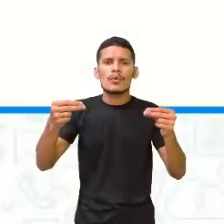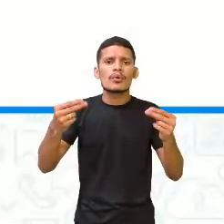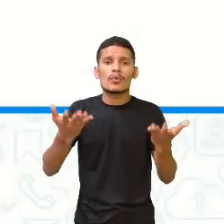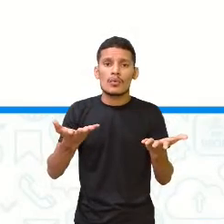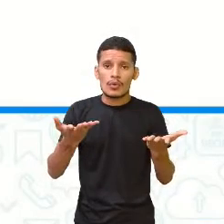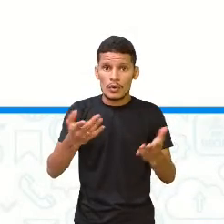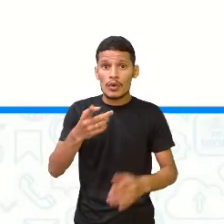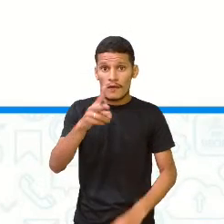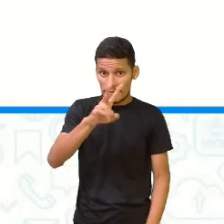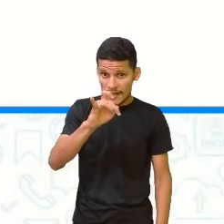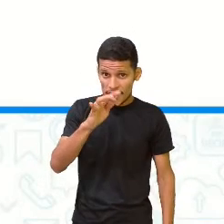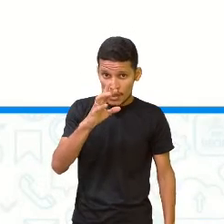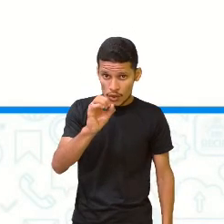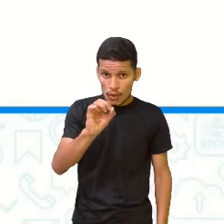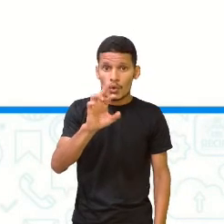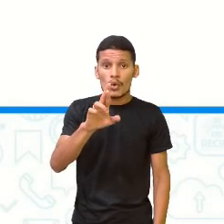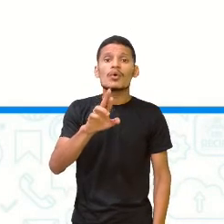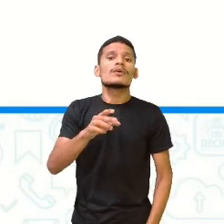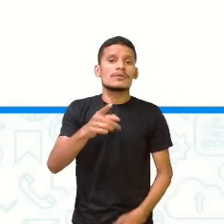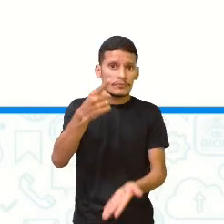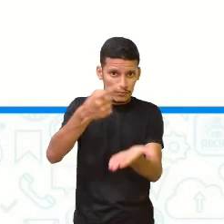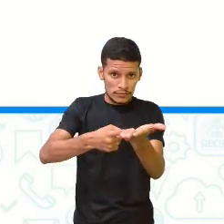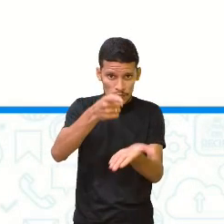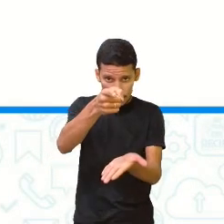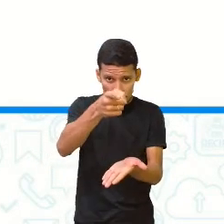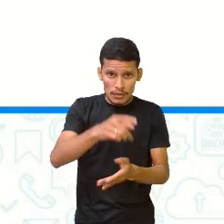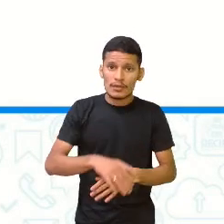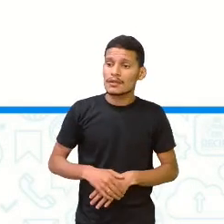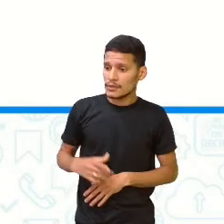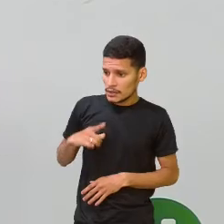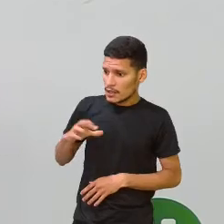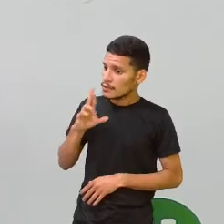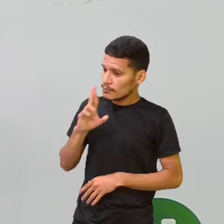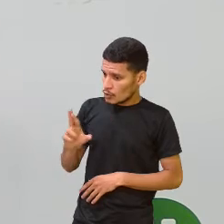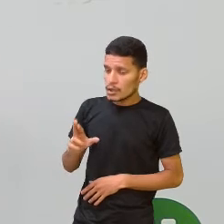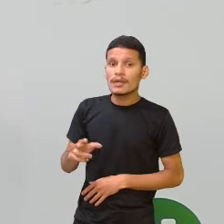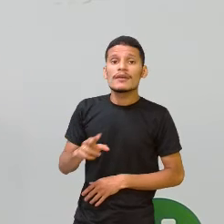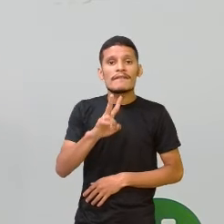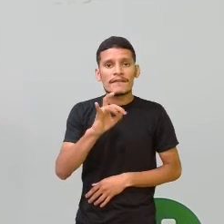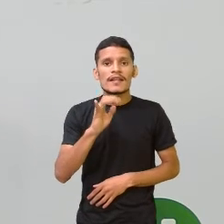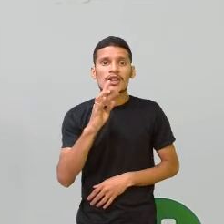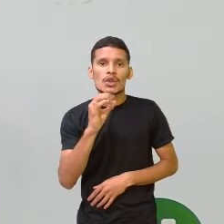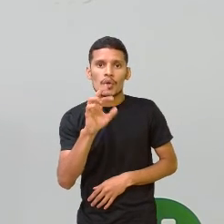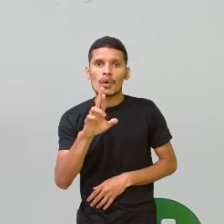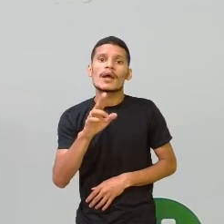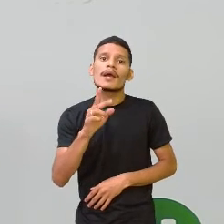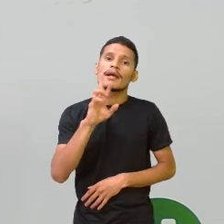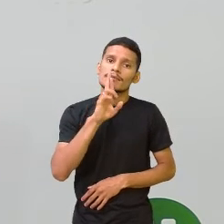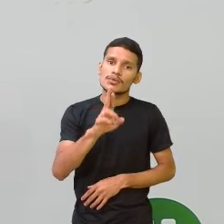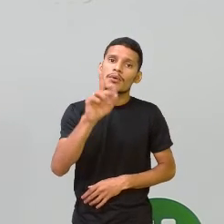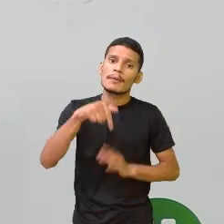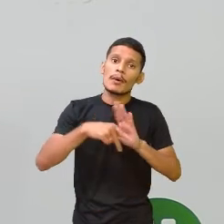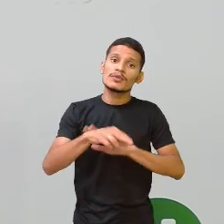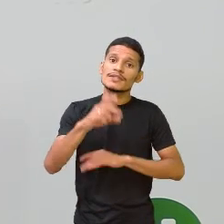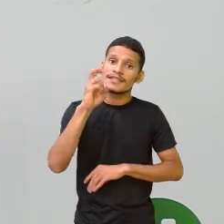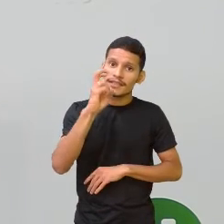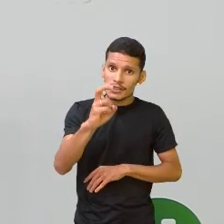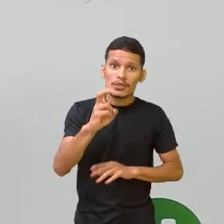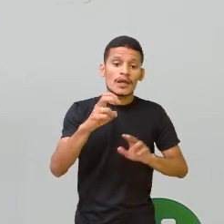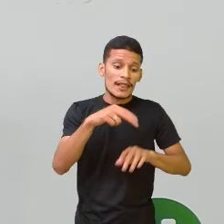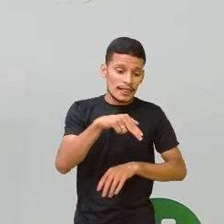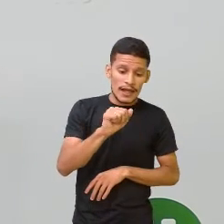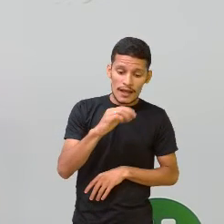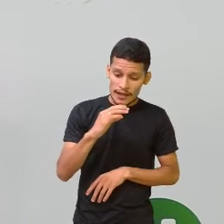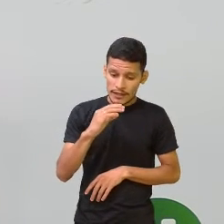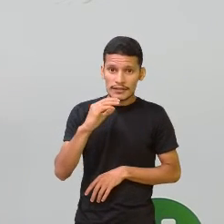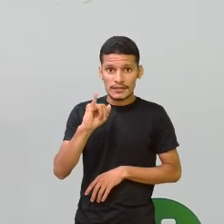Vitor, conto com você. Já temos resposta? Temos sim. O Vitor já respondeu, que ele disse que é 5, mas a Nancy está